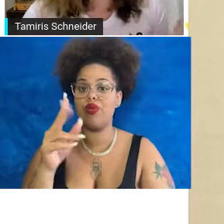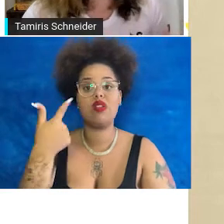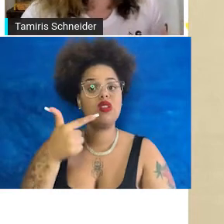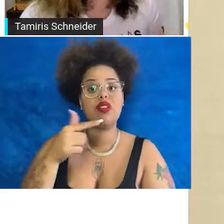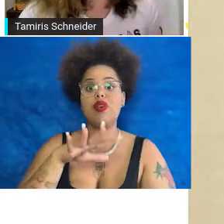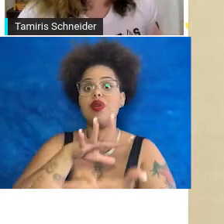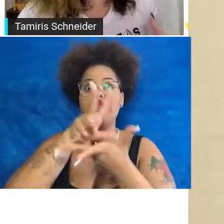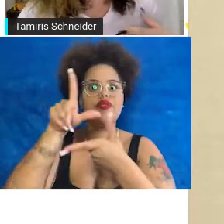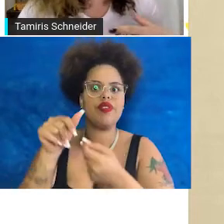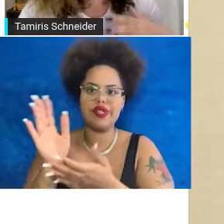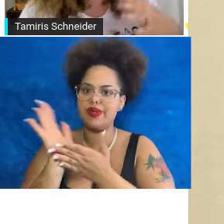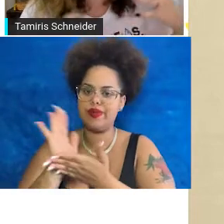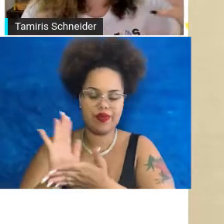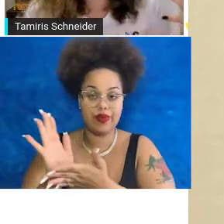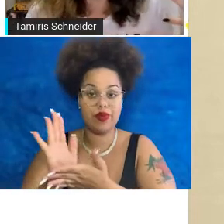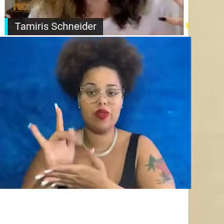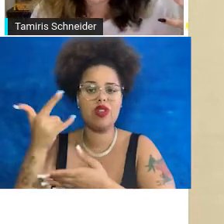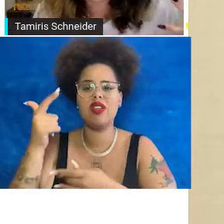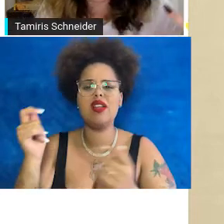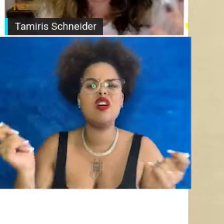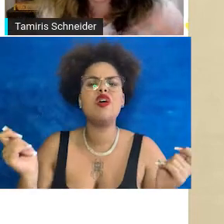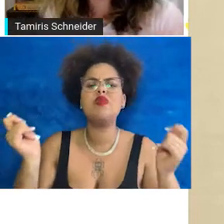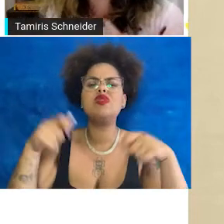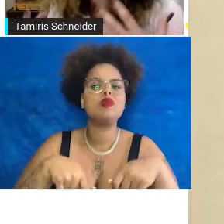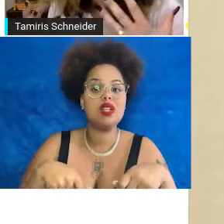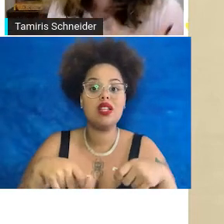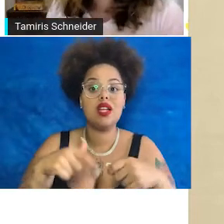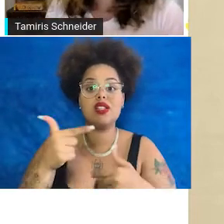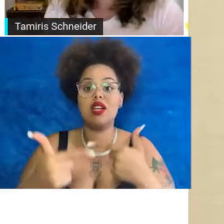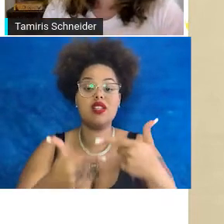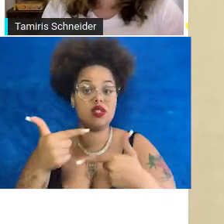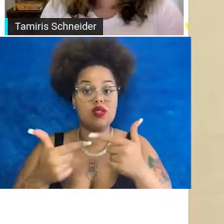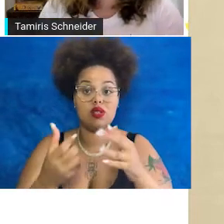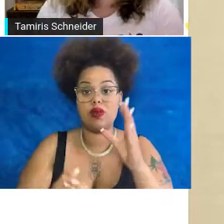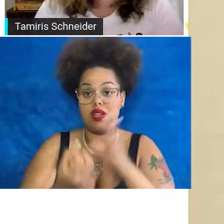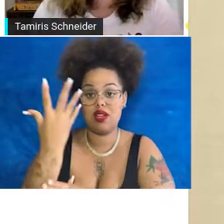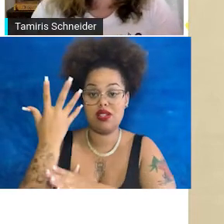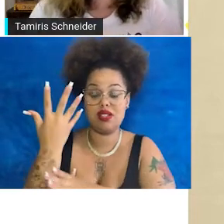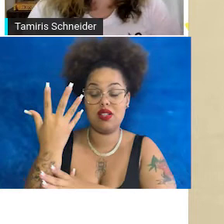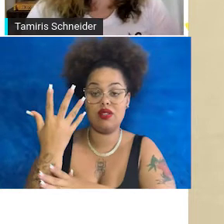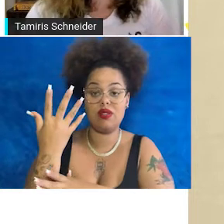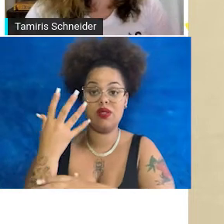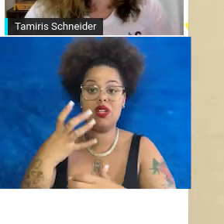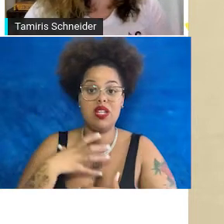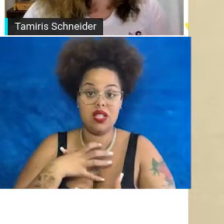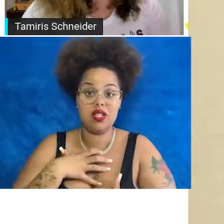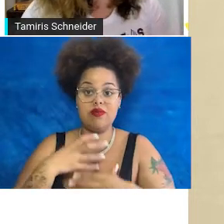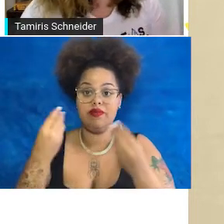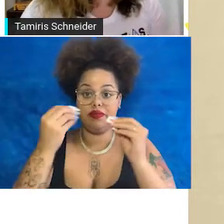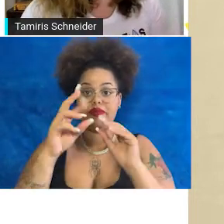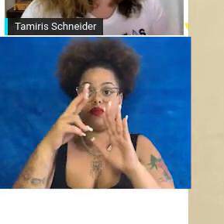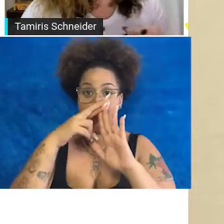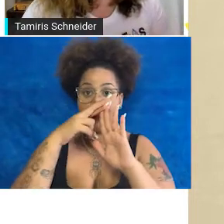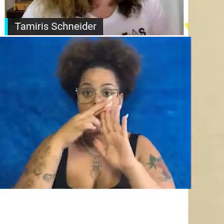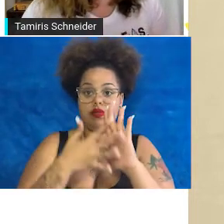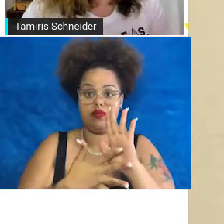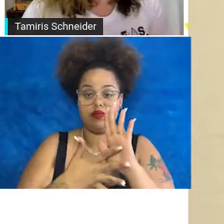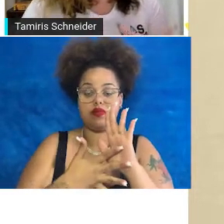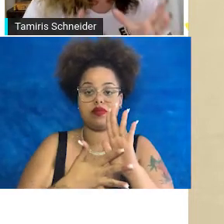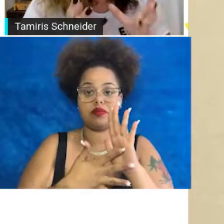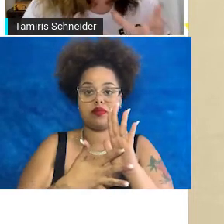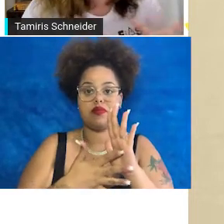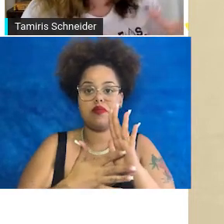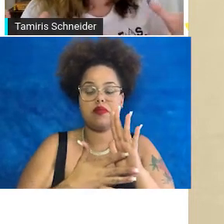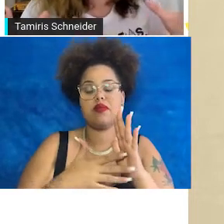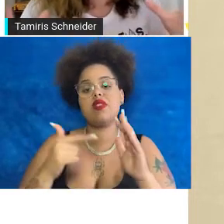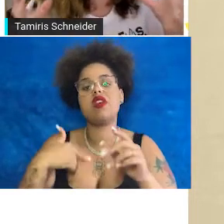universo do filme. Não haverá nem a possibilidade da execução da criação dramática colocada pelo roteiro. Então, a gente faz